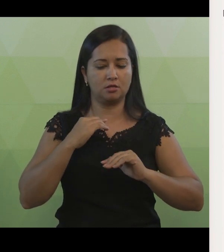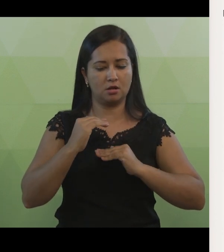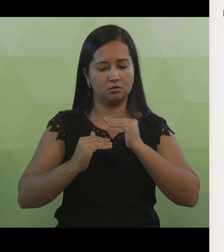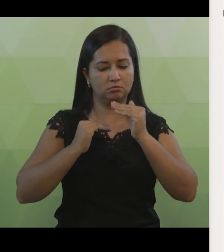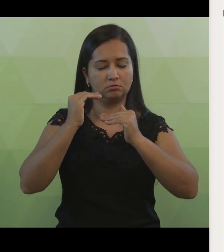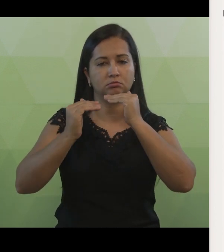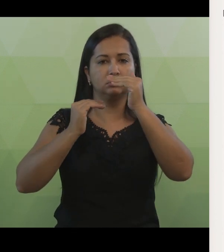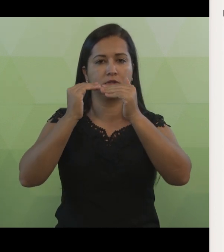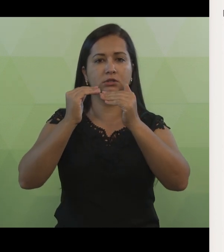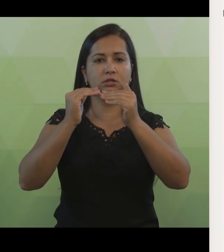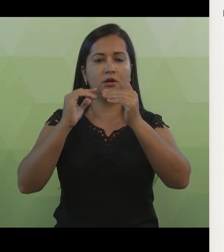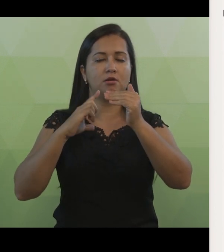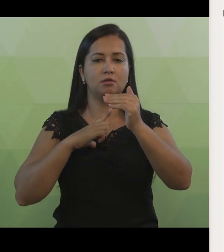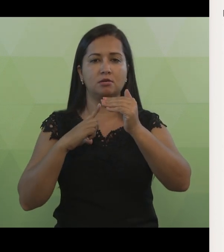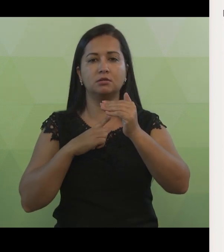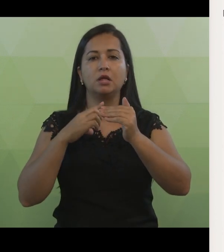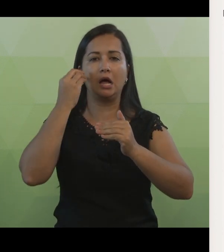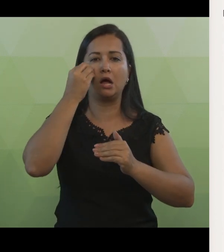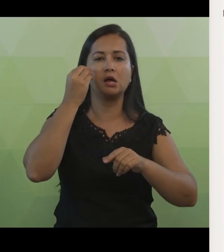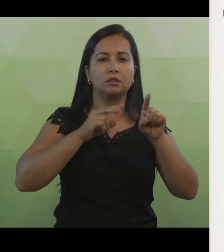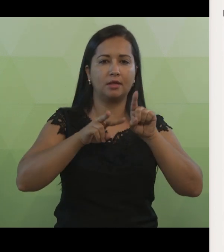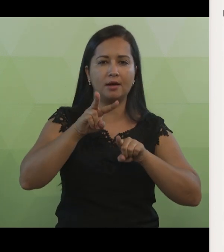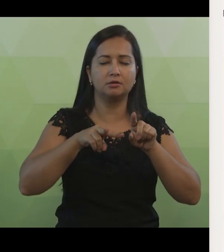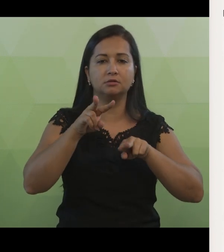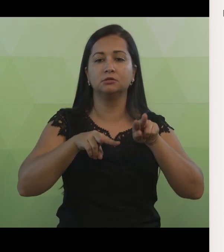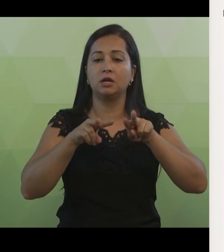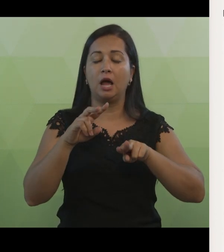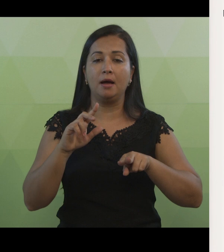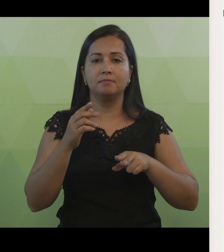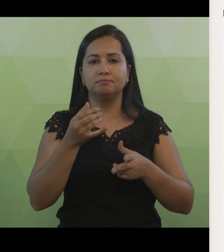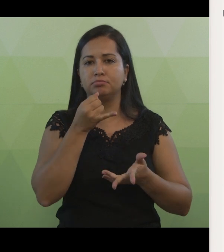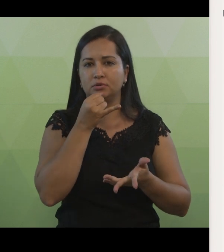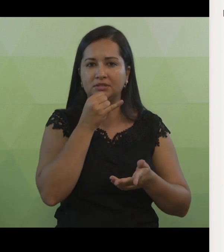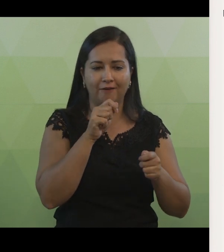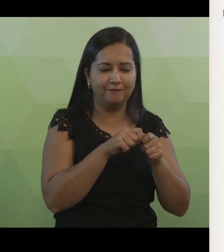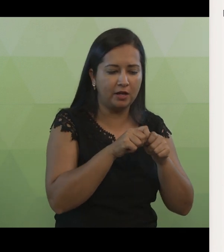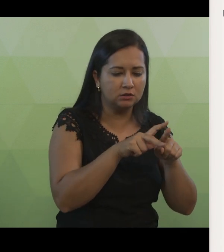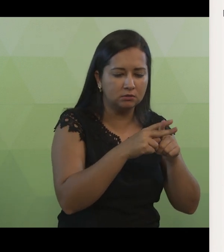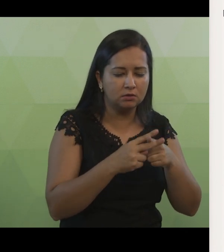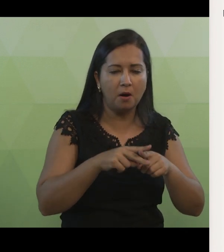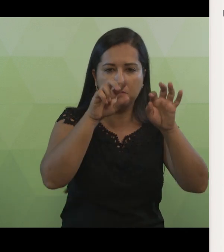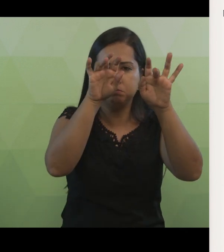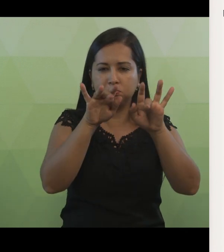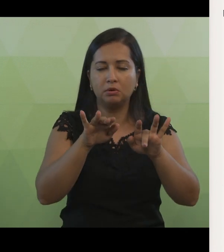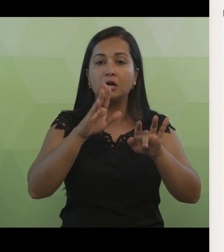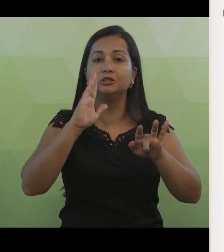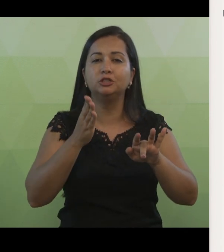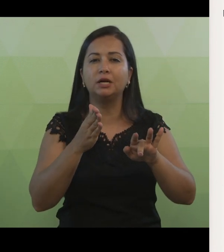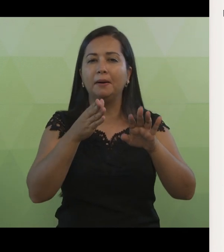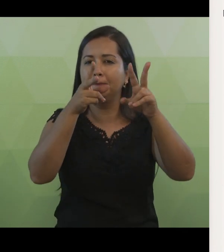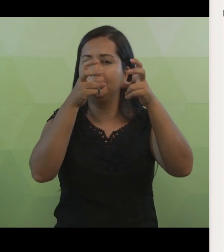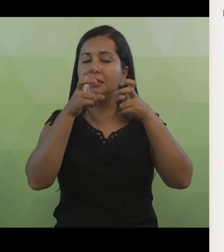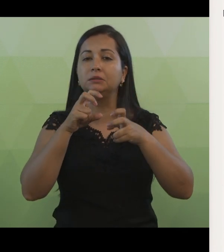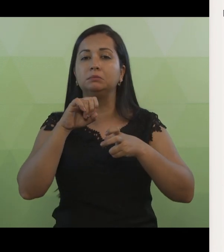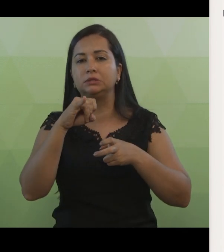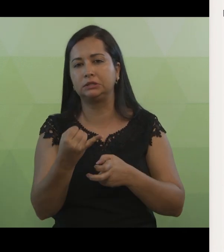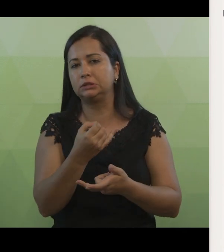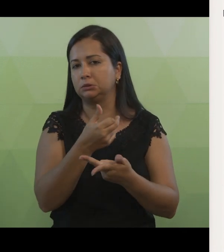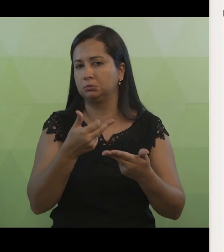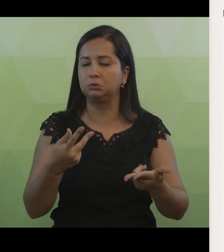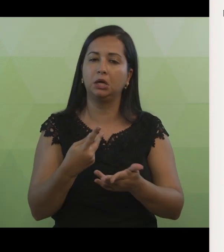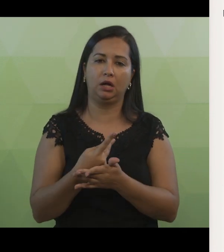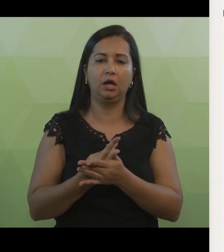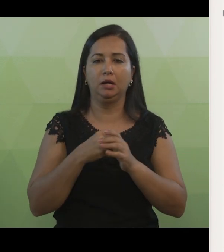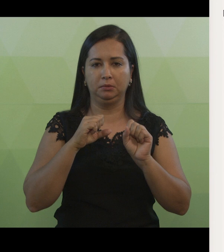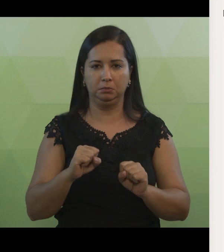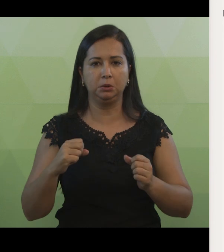Então, você já vai tentando, durante o desenvolvimento, já procurar encontrar todos os problemas que podem encontrar. E tanto da parte de segurança, como da